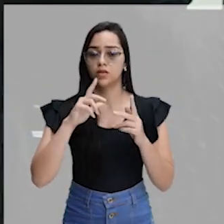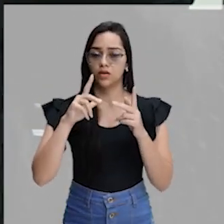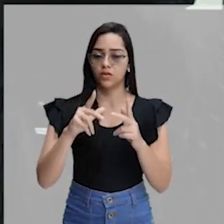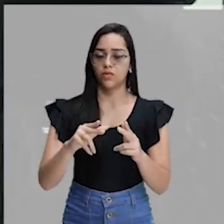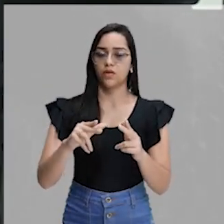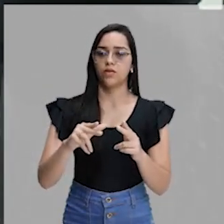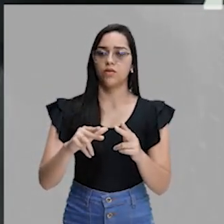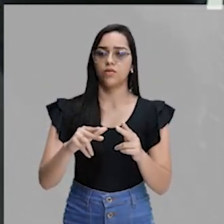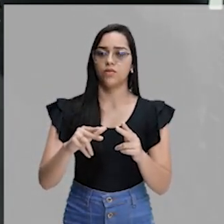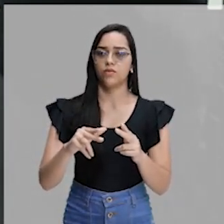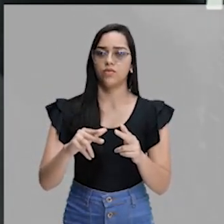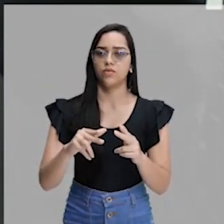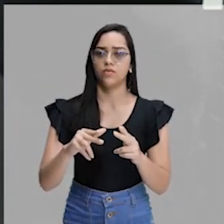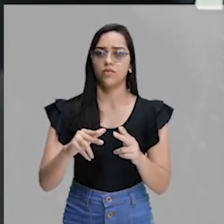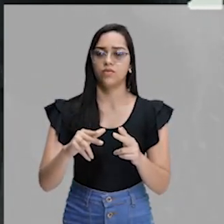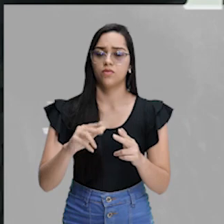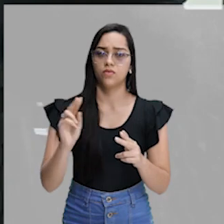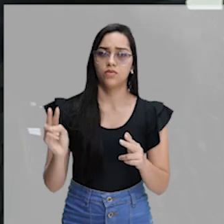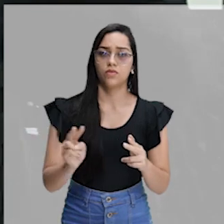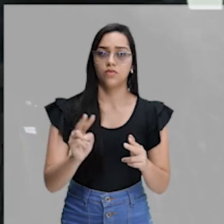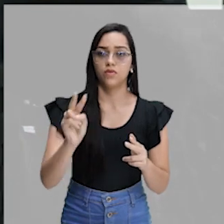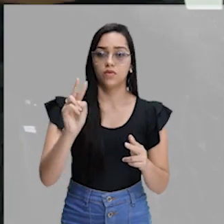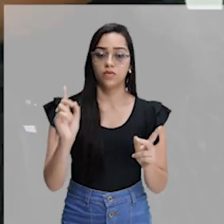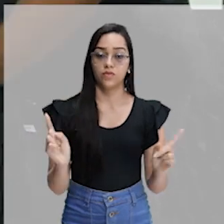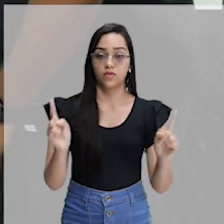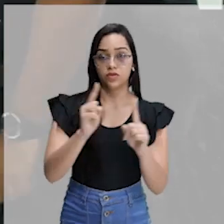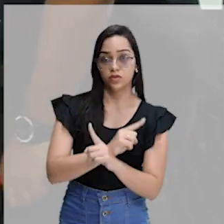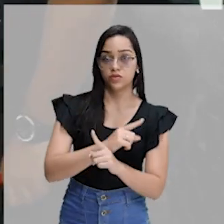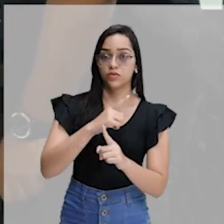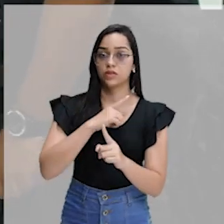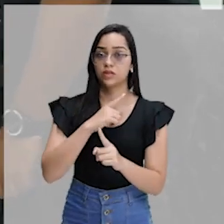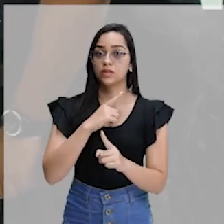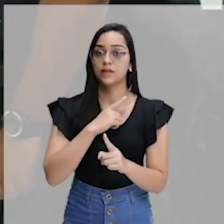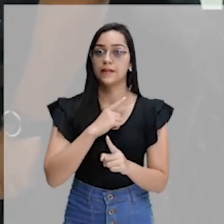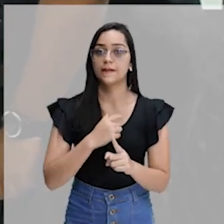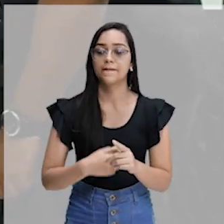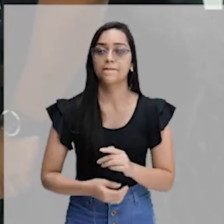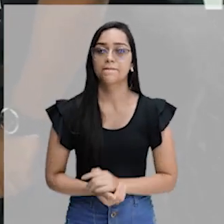fica com o valor invertido, né, do